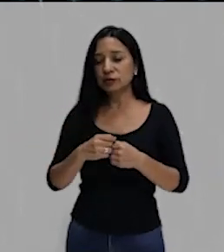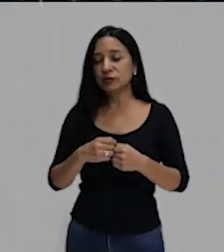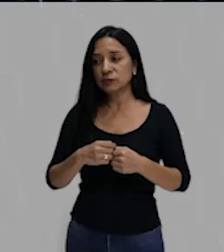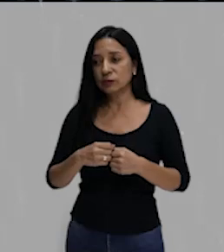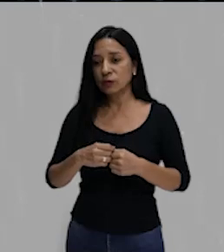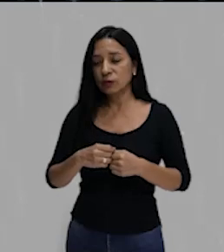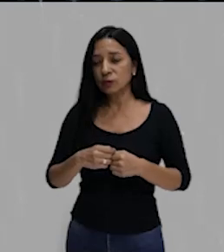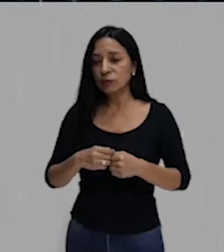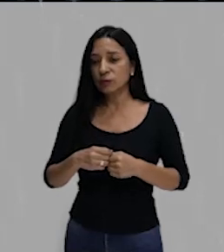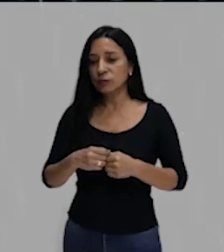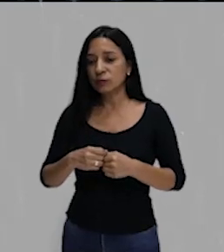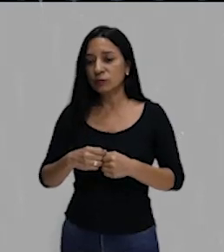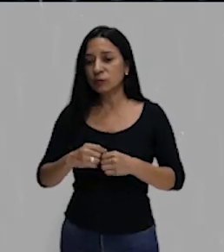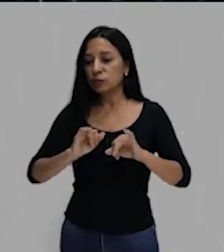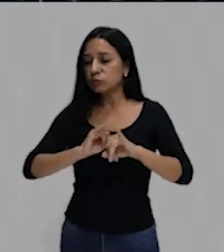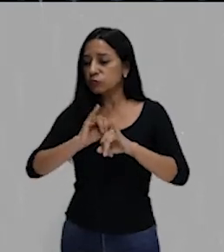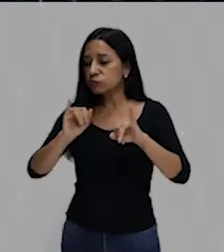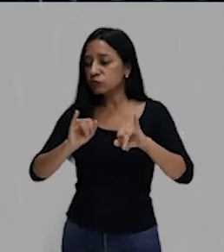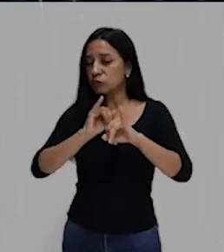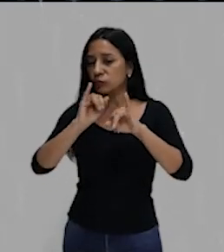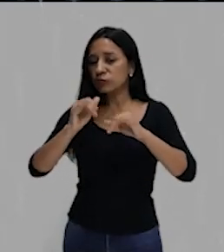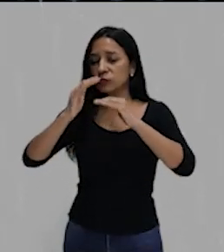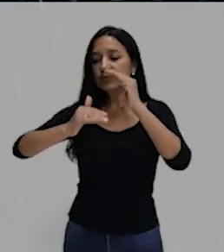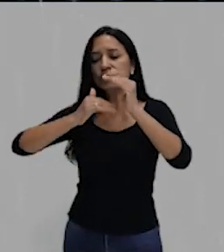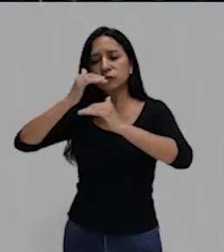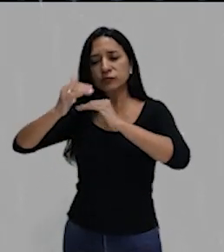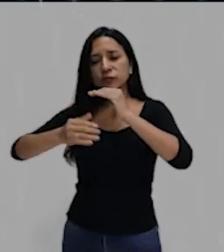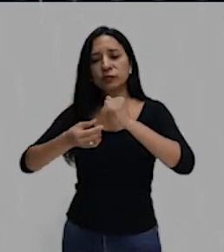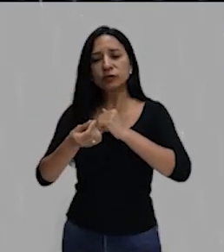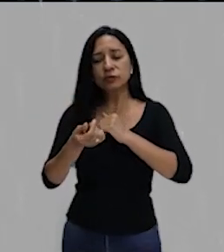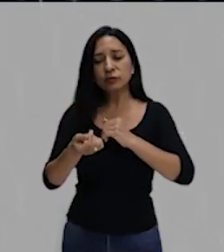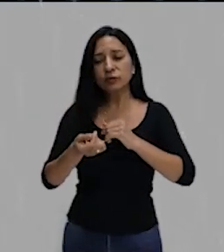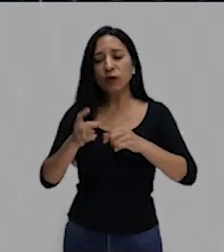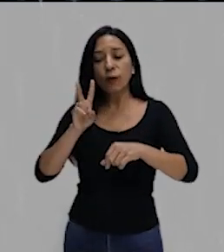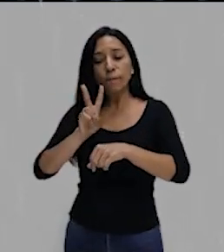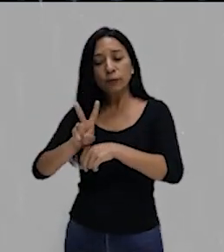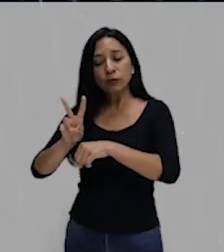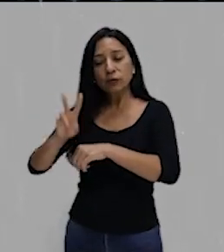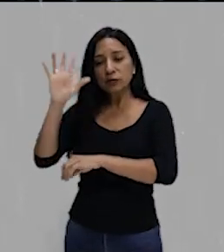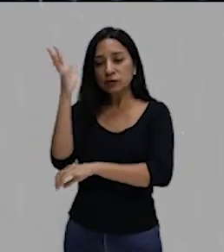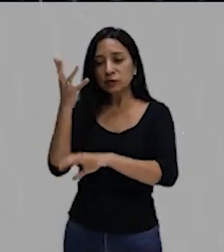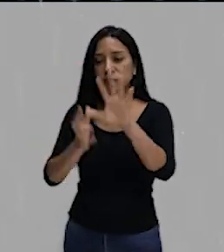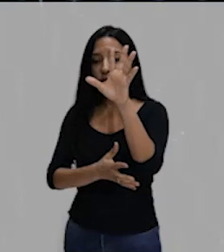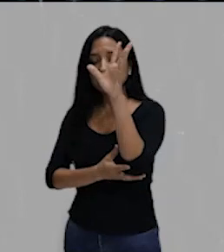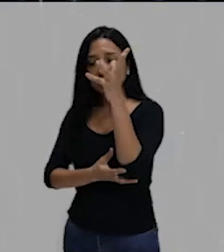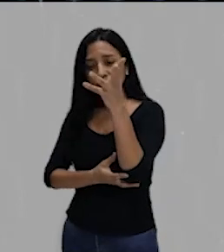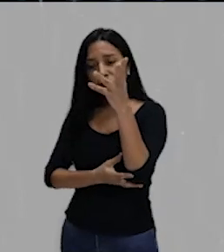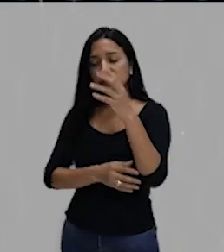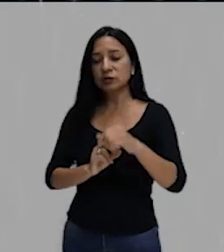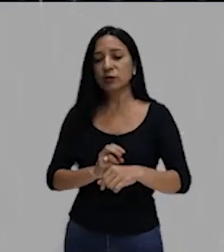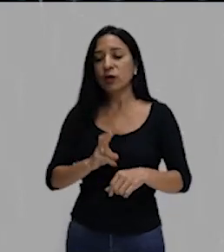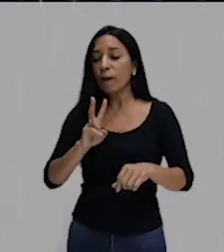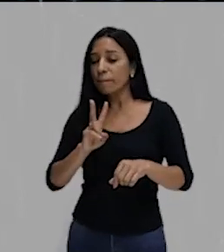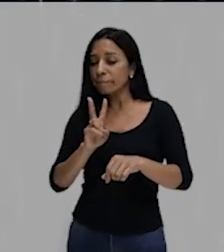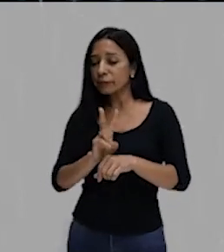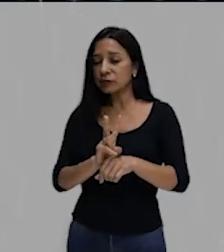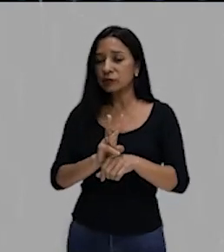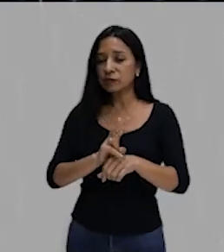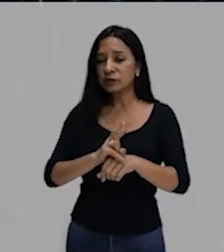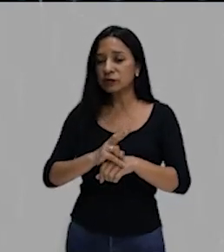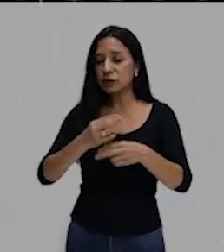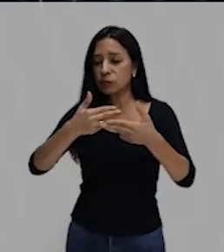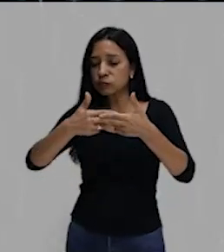econômico para a proteção da natureza, para a preservação das espécies. E, ao mesmo tempo,